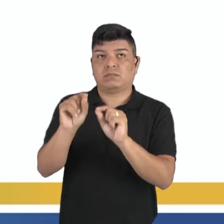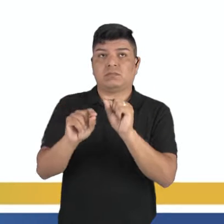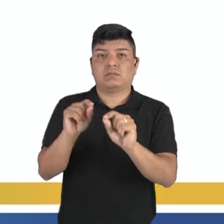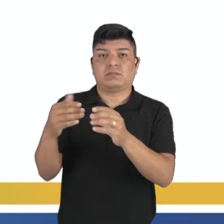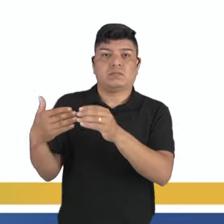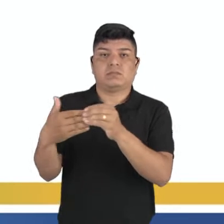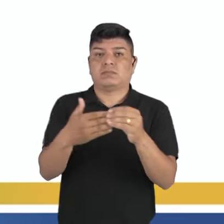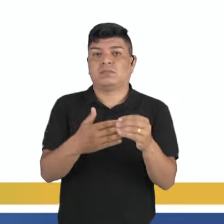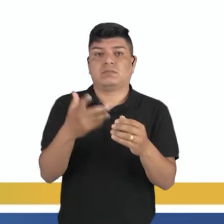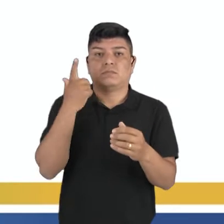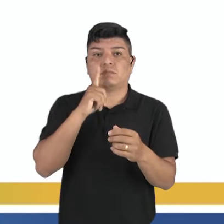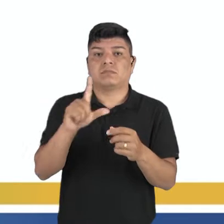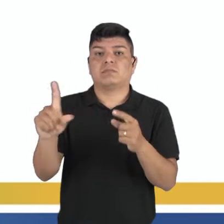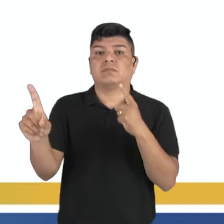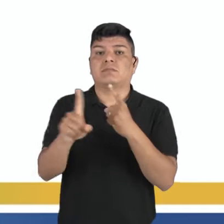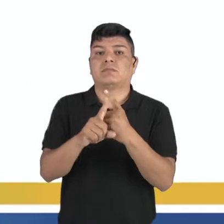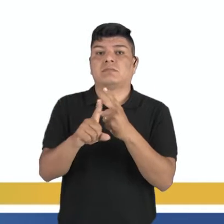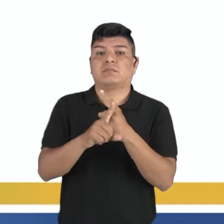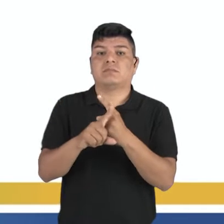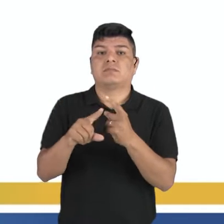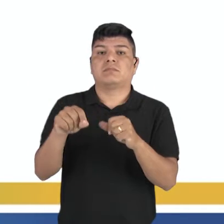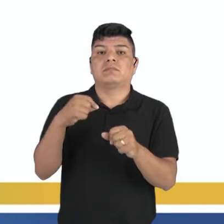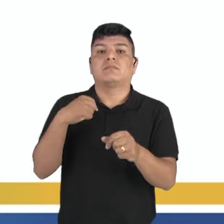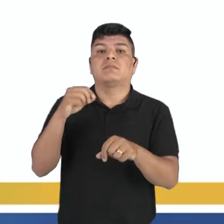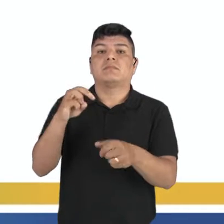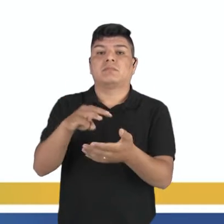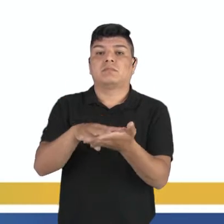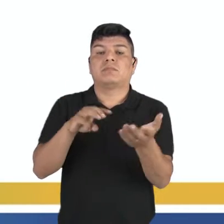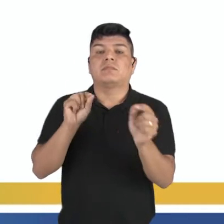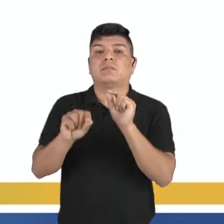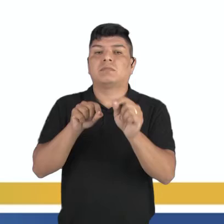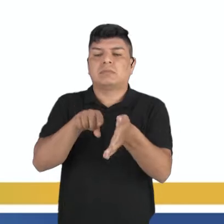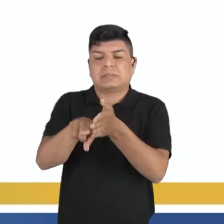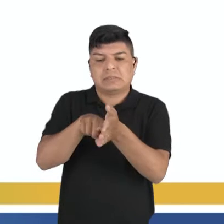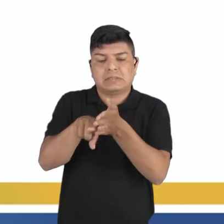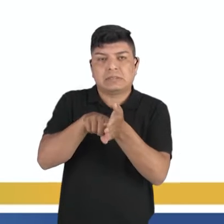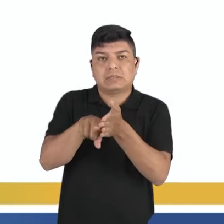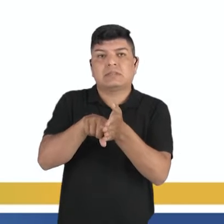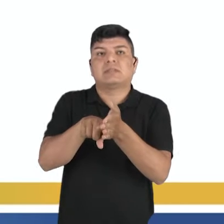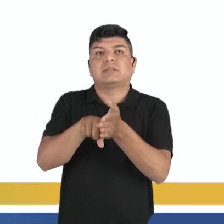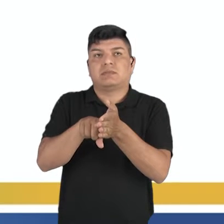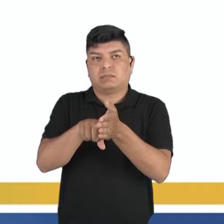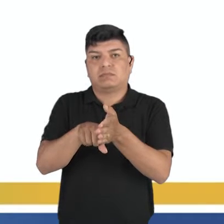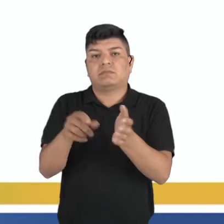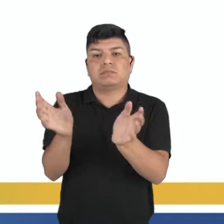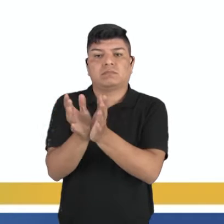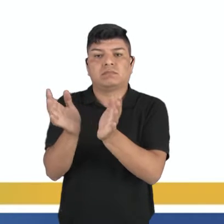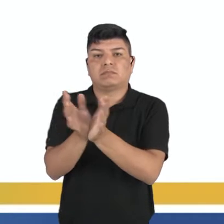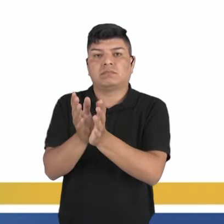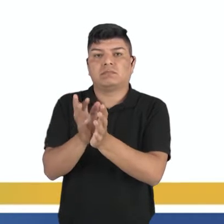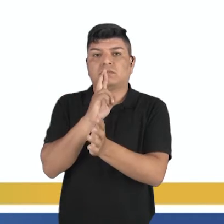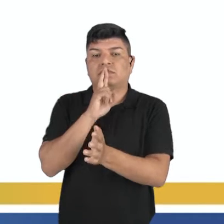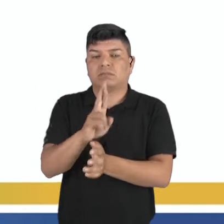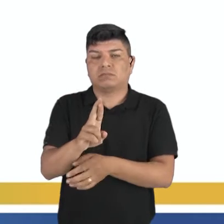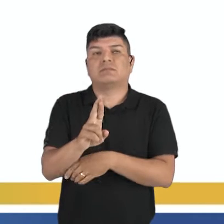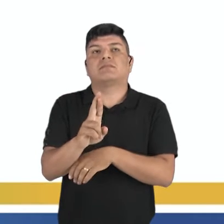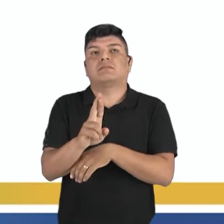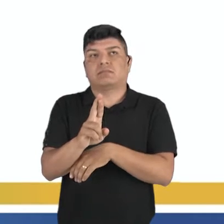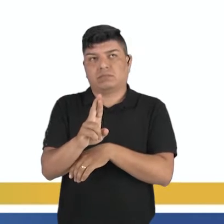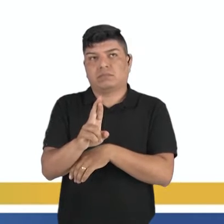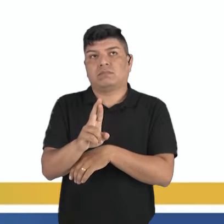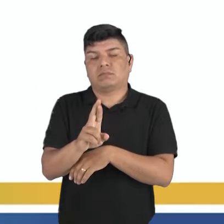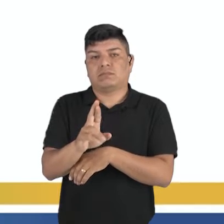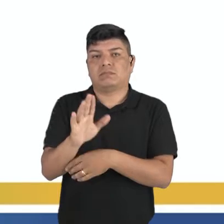são levantadas através de métodos de pesquisa, e que conjuntos constituem-se aí como resultado